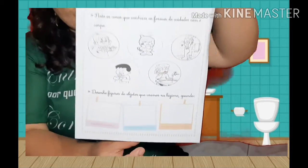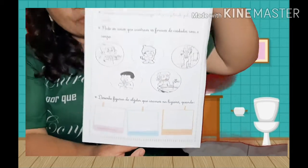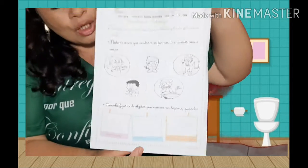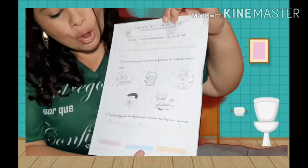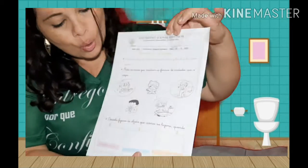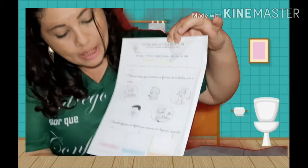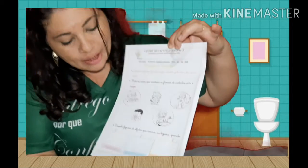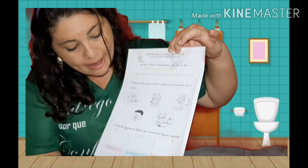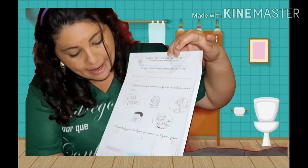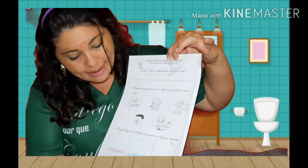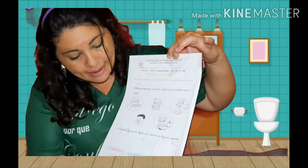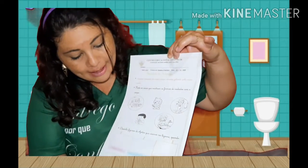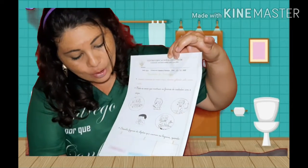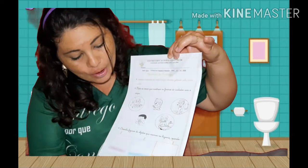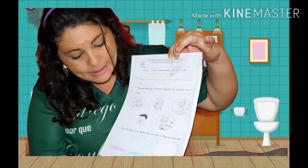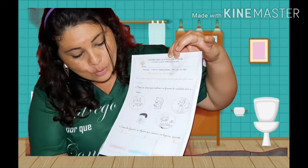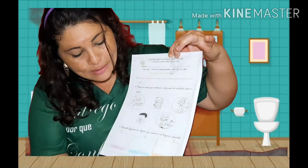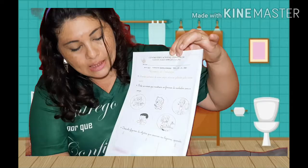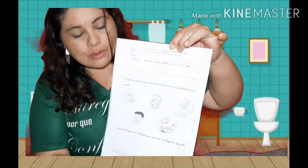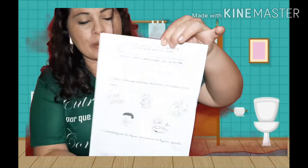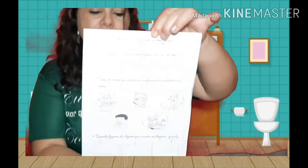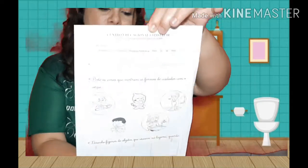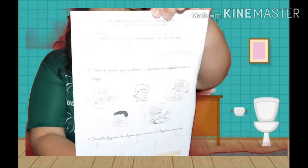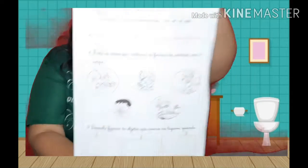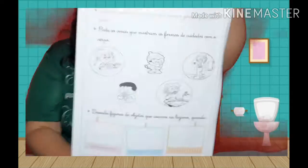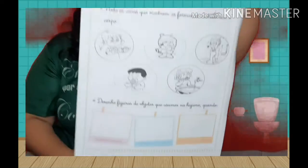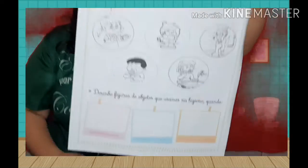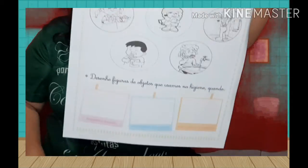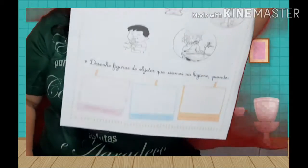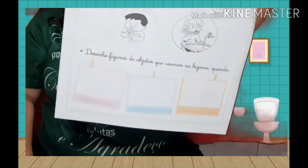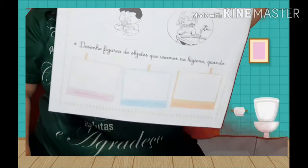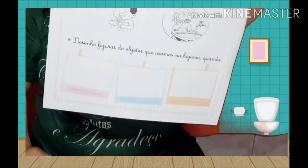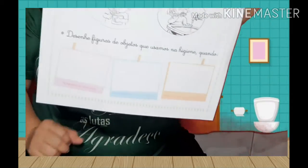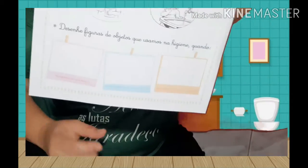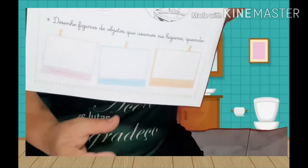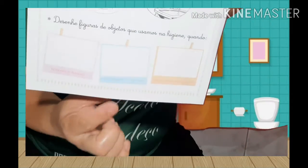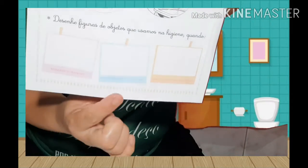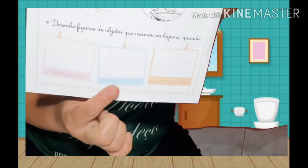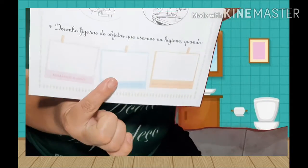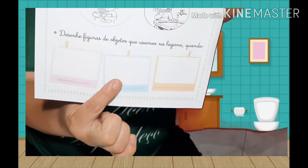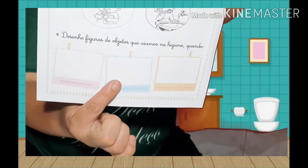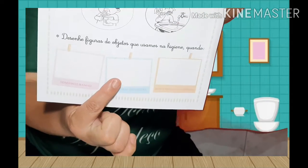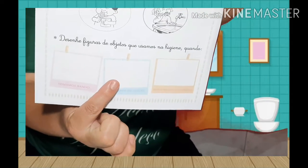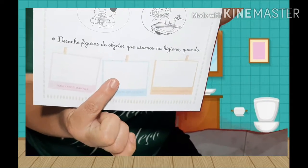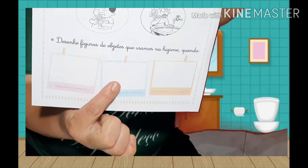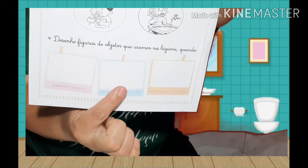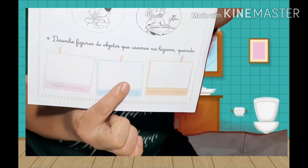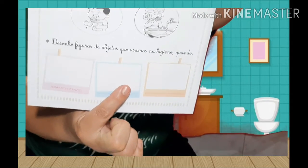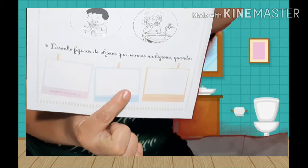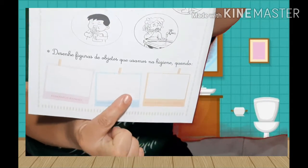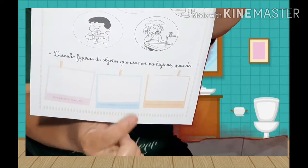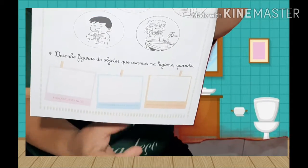sabonete. O que é que nós usamos para escovar os dentes? Você desenha o